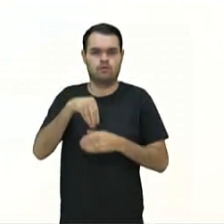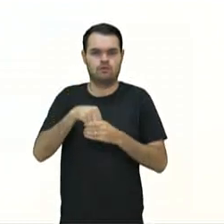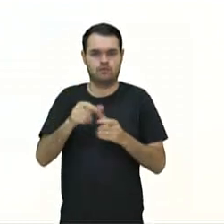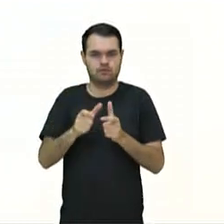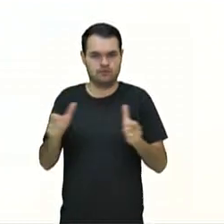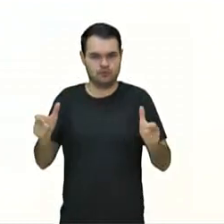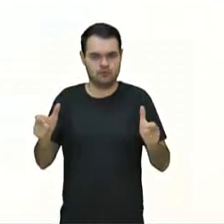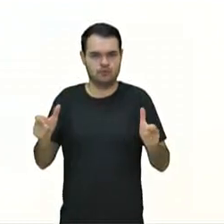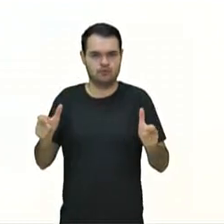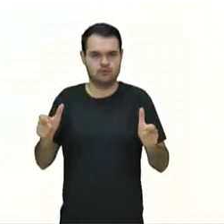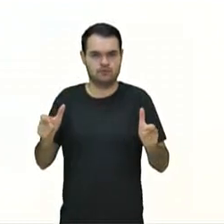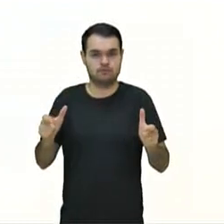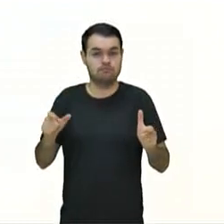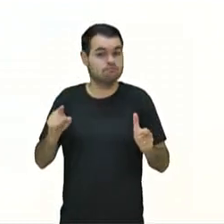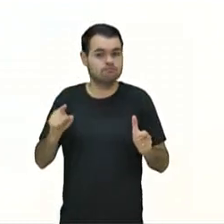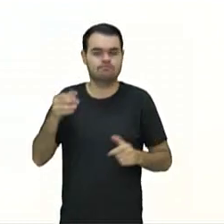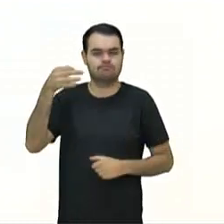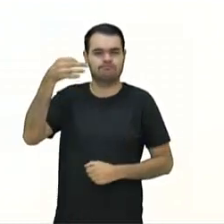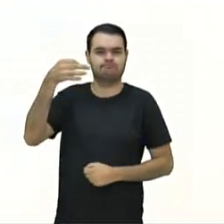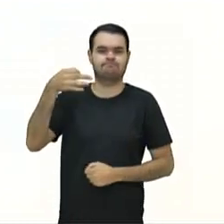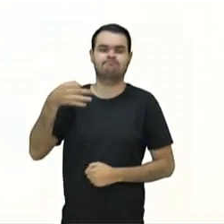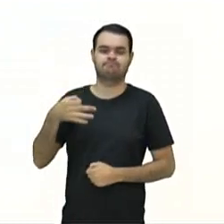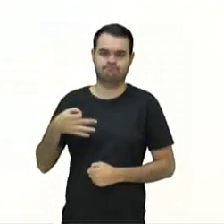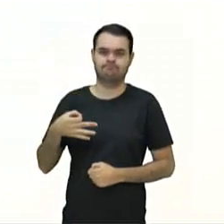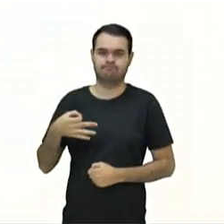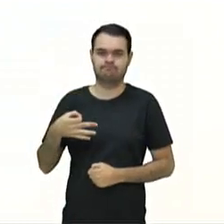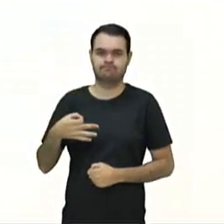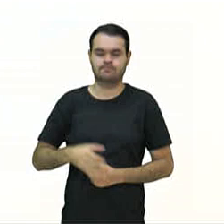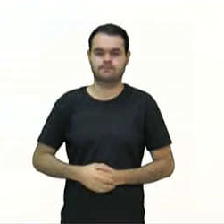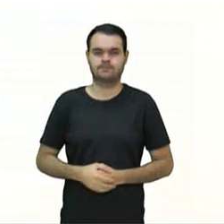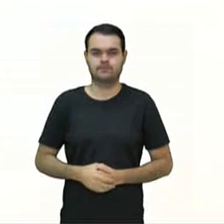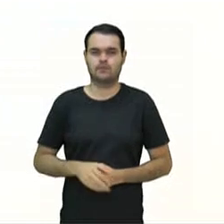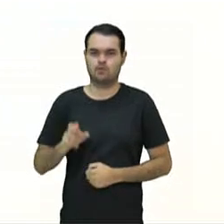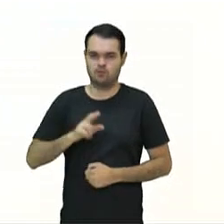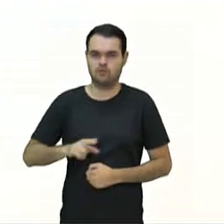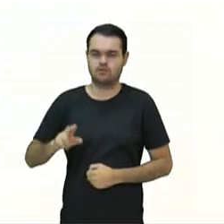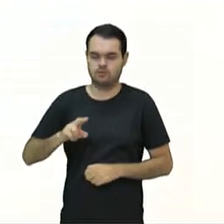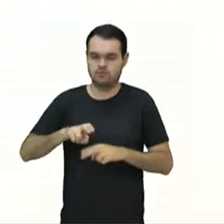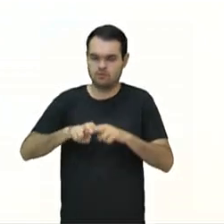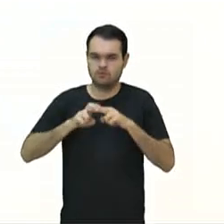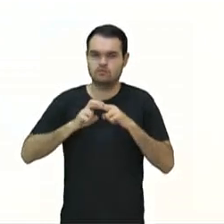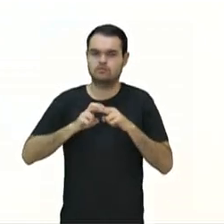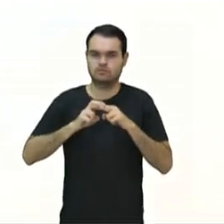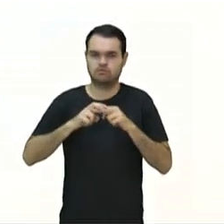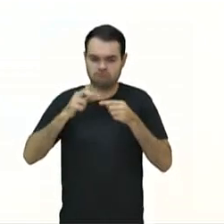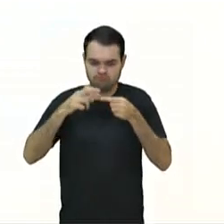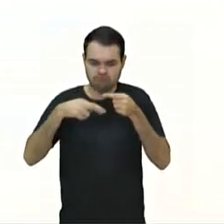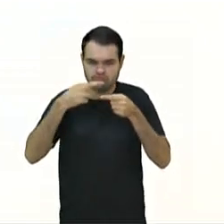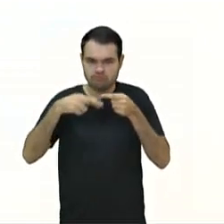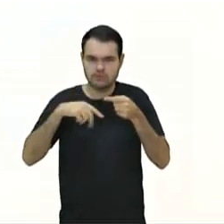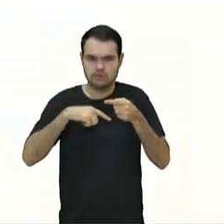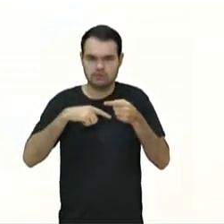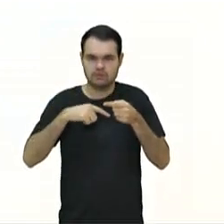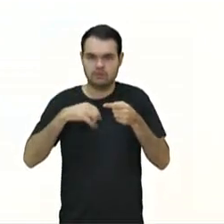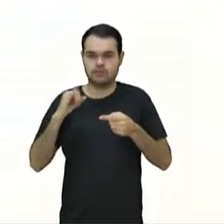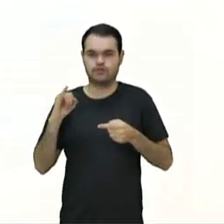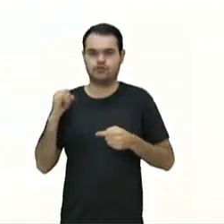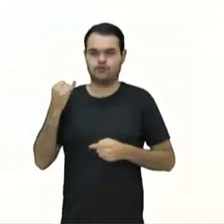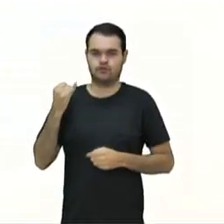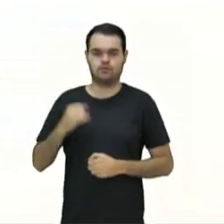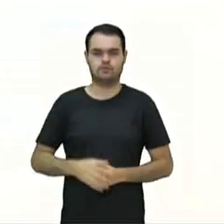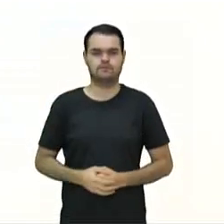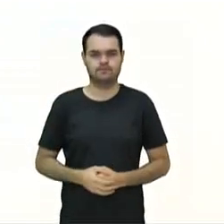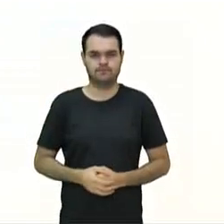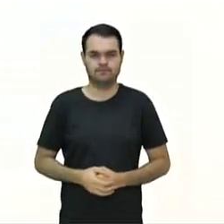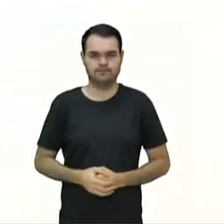no circuito. Essa está correta, né? É usado para isso mesmo, através do efeito Joule.